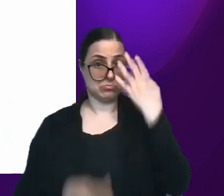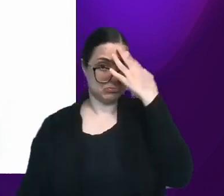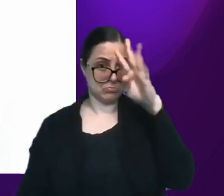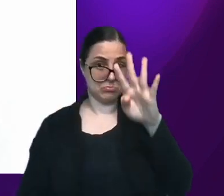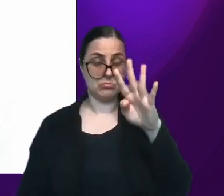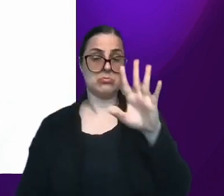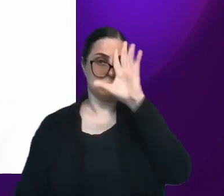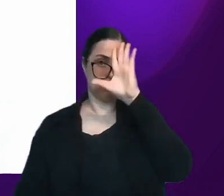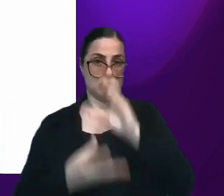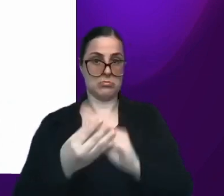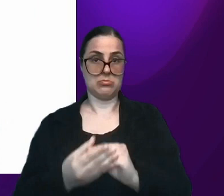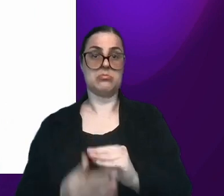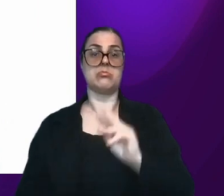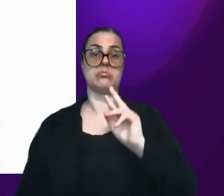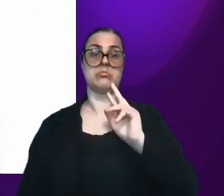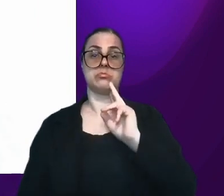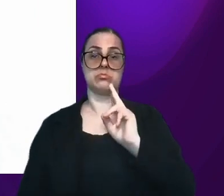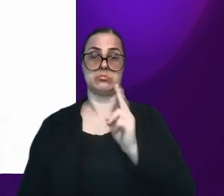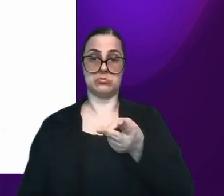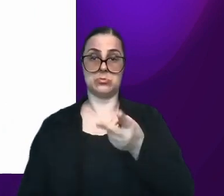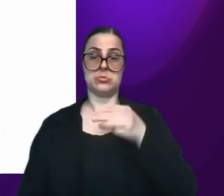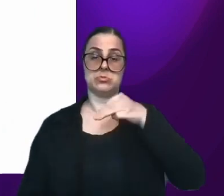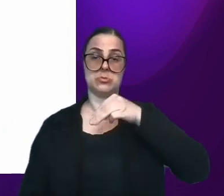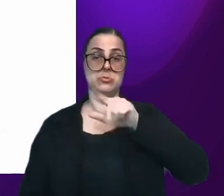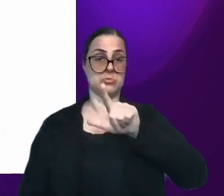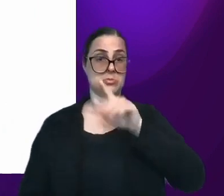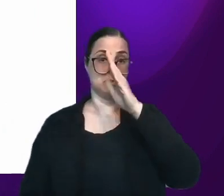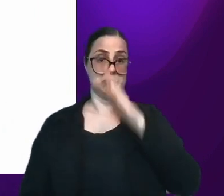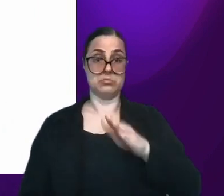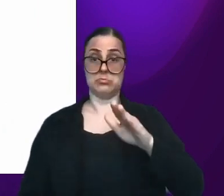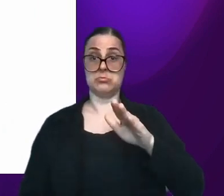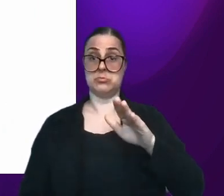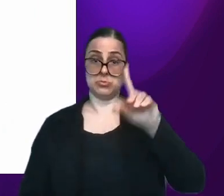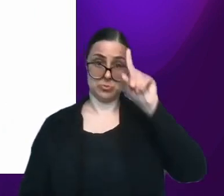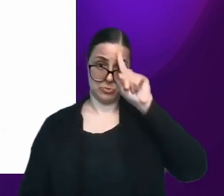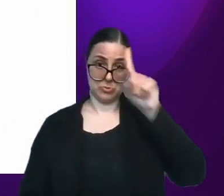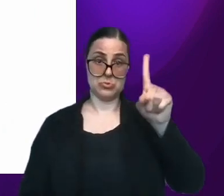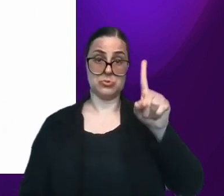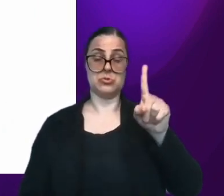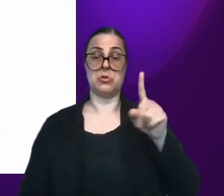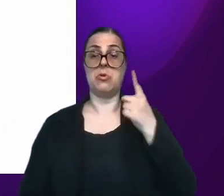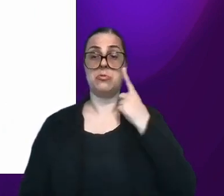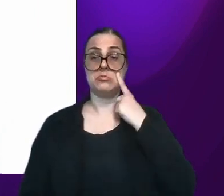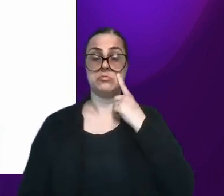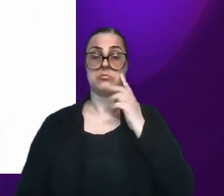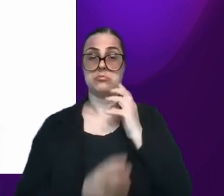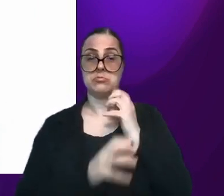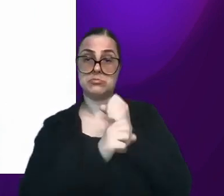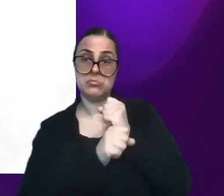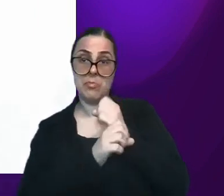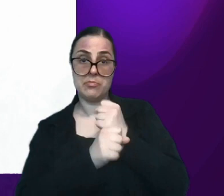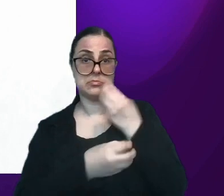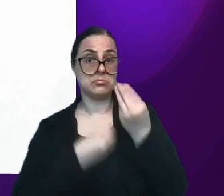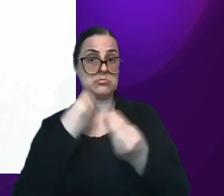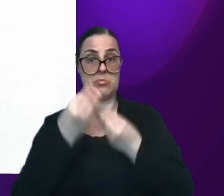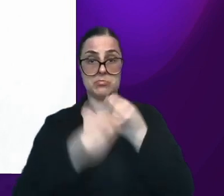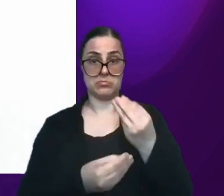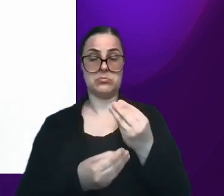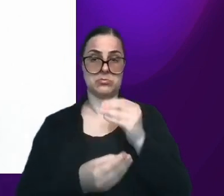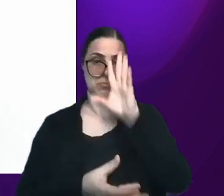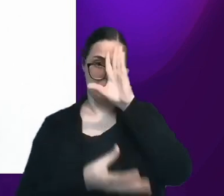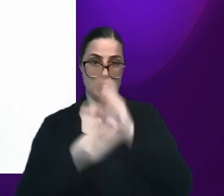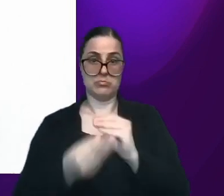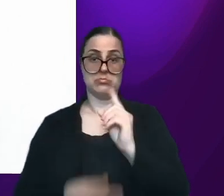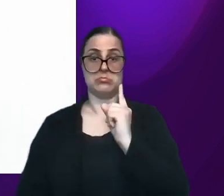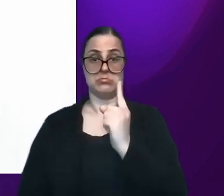dia, mais 1,5 litro do balanço diário, dividido por 70 quilos, 4 horas de terapia, 12,5 ml por quilo por